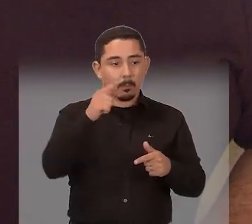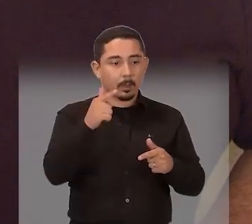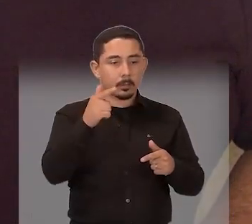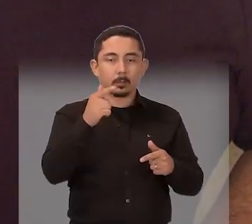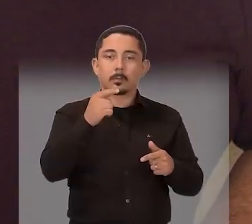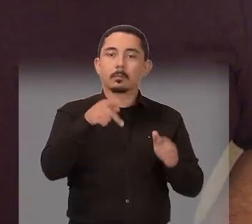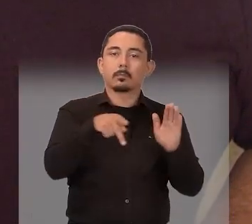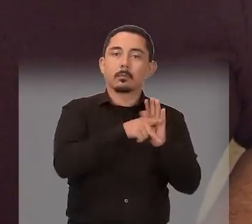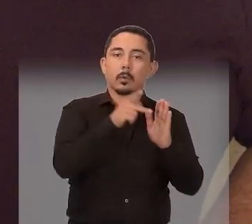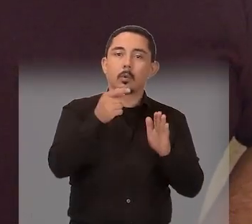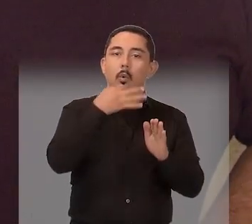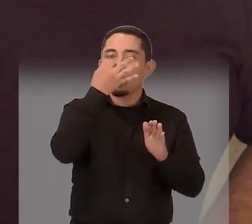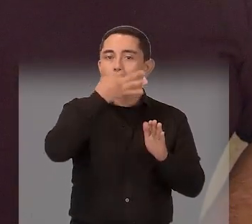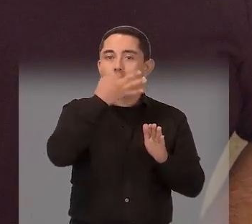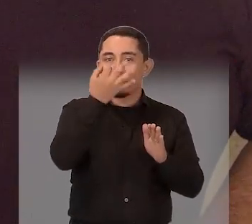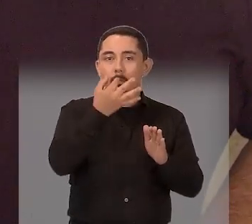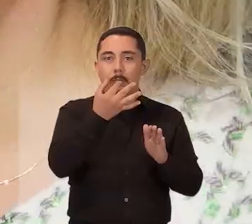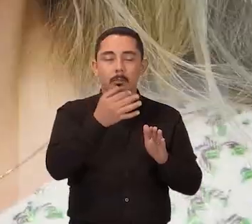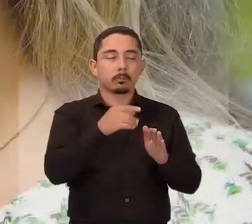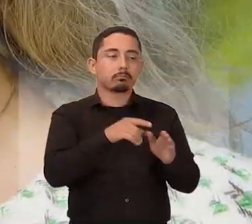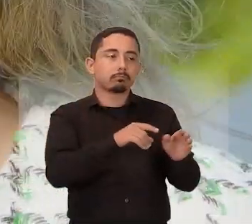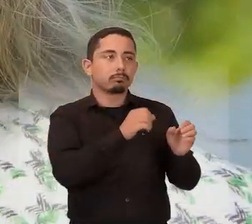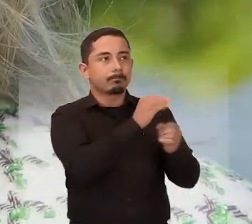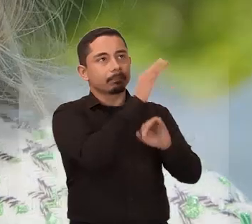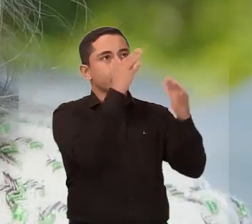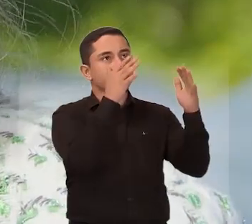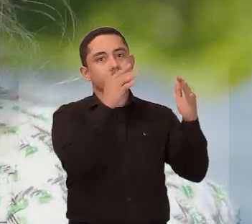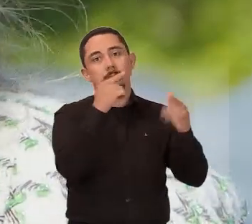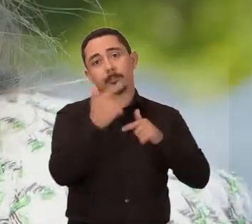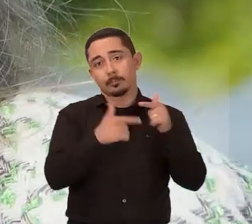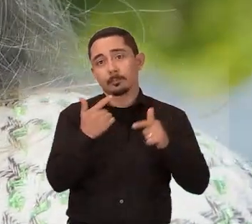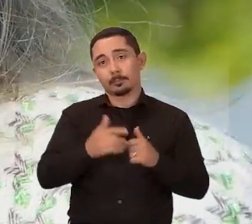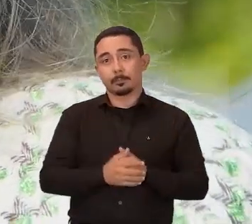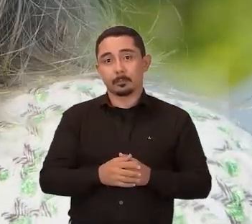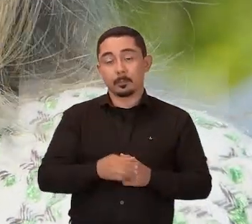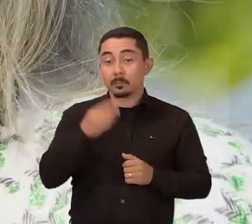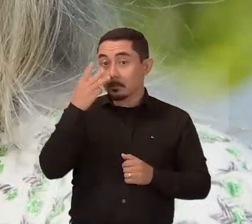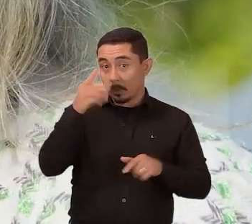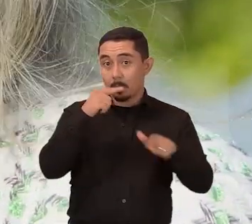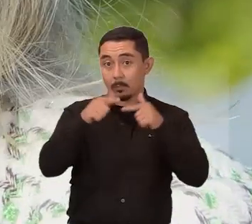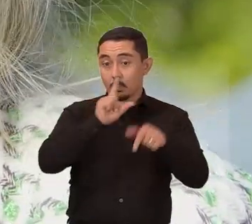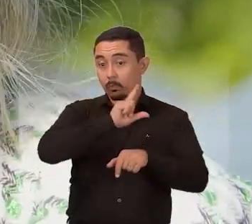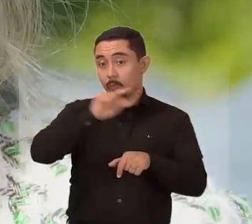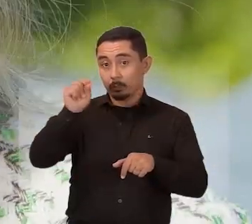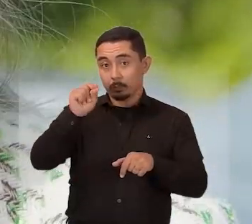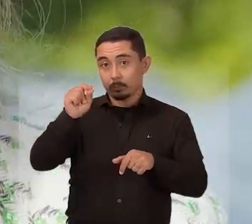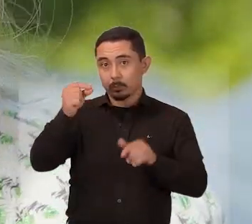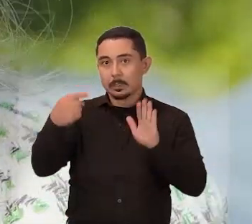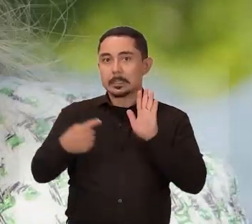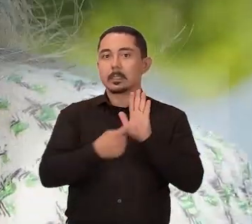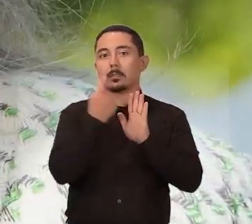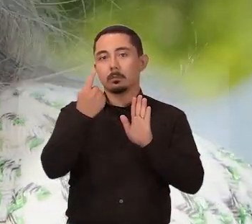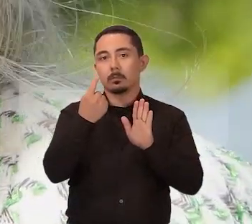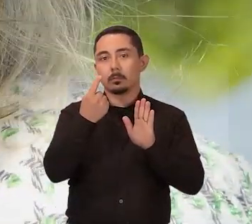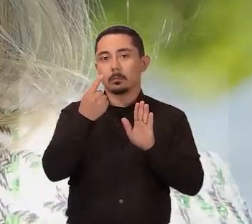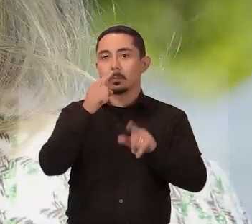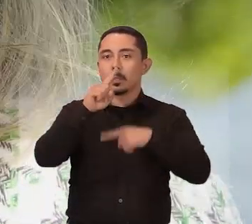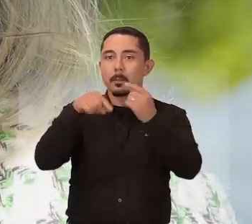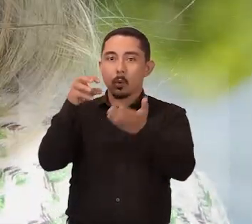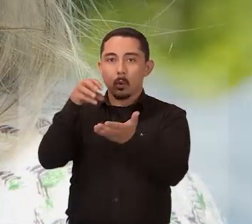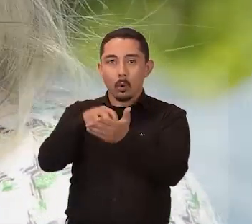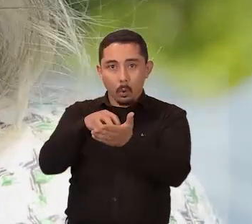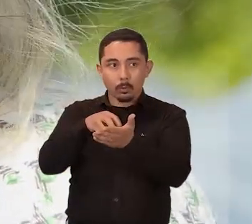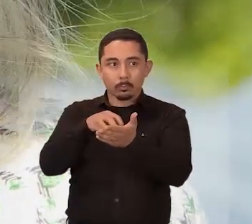e famosas vinícolas da região. 3 trabalhadores conseguiram fugir, da localidade, fizeram